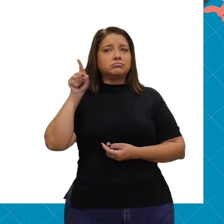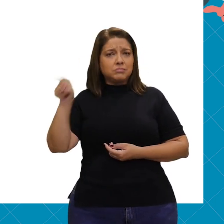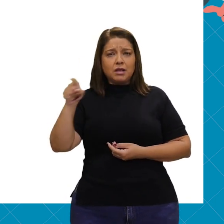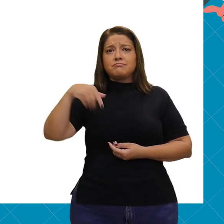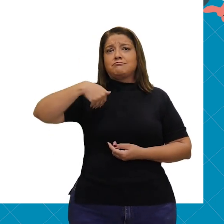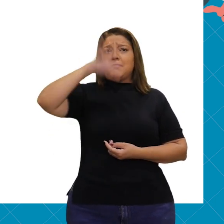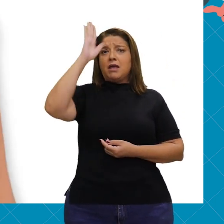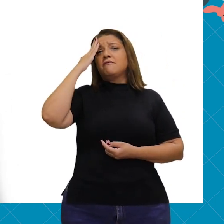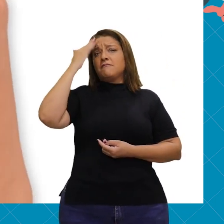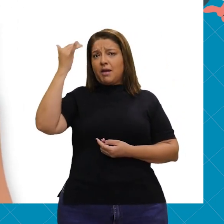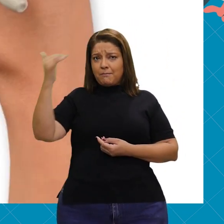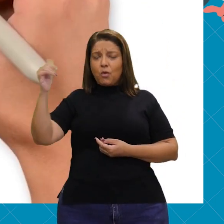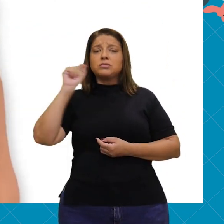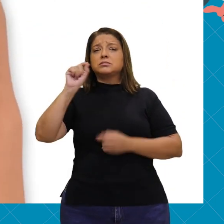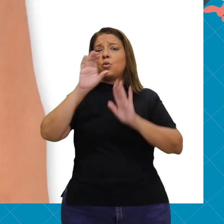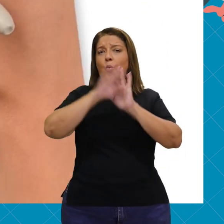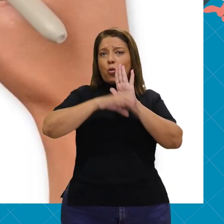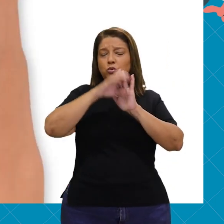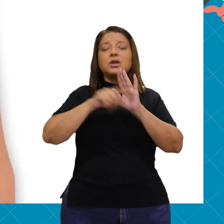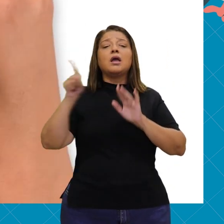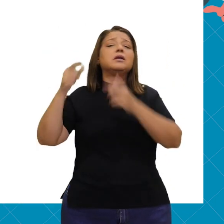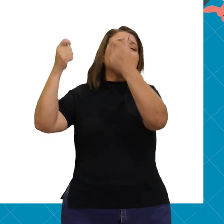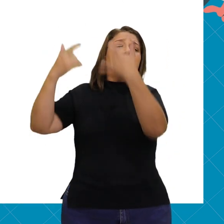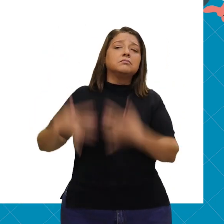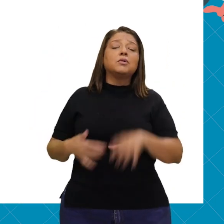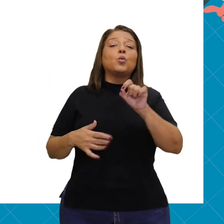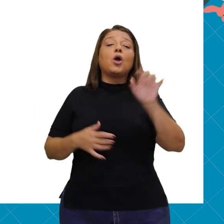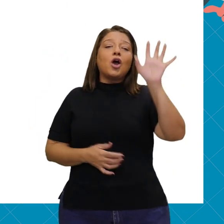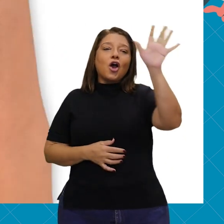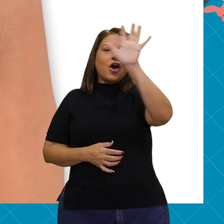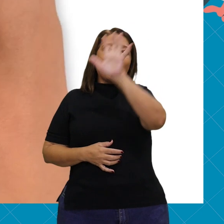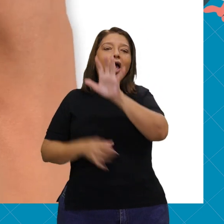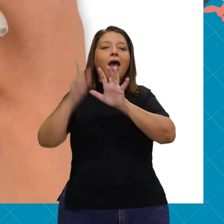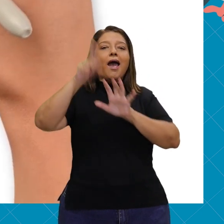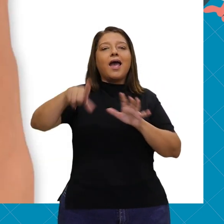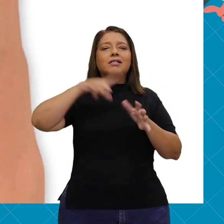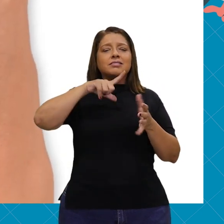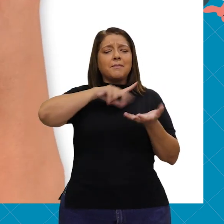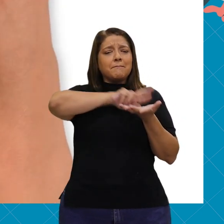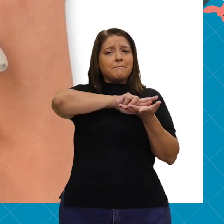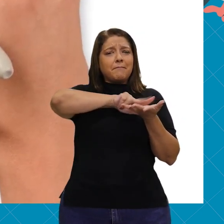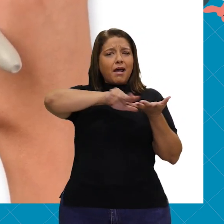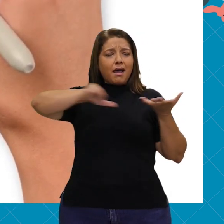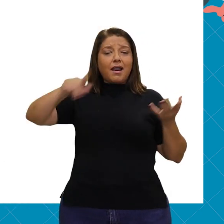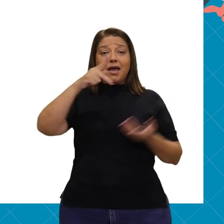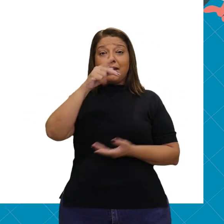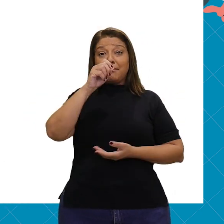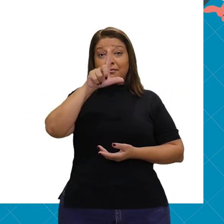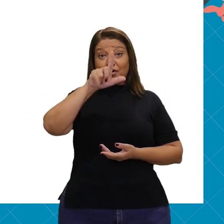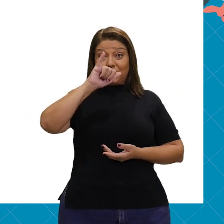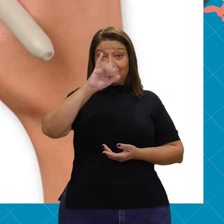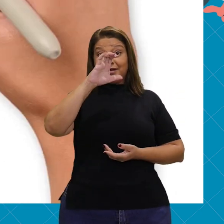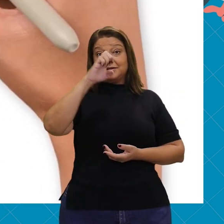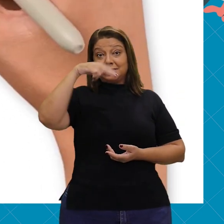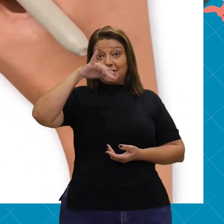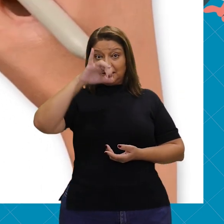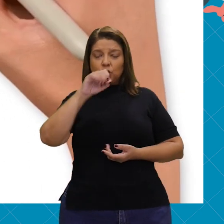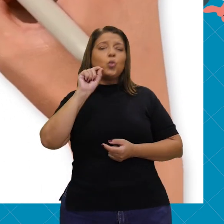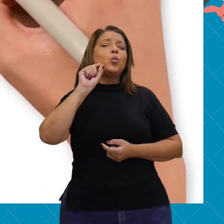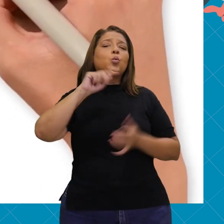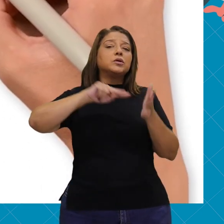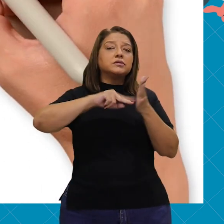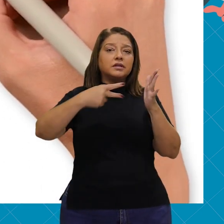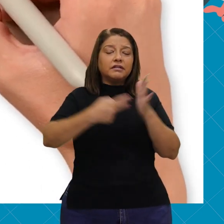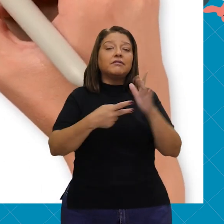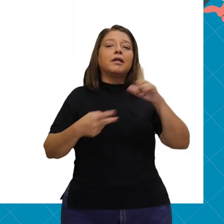este conceito. E ele vai nos dizer que o conceito de região é um conceito polissêmico. O que isso aí significa? Significa que é um conceito que